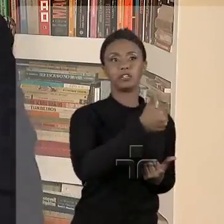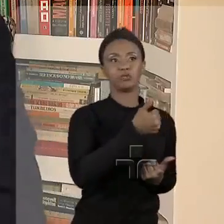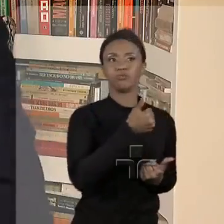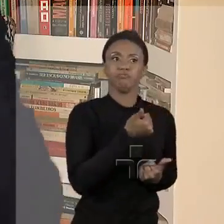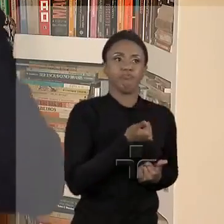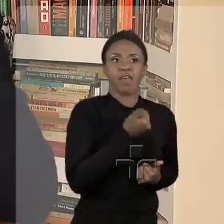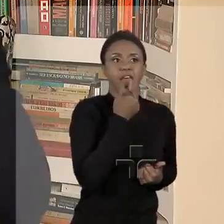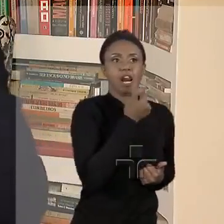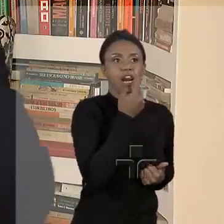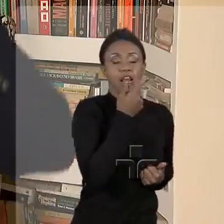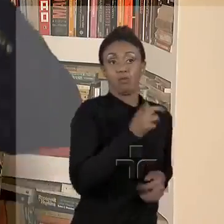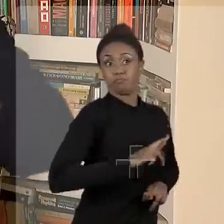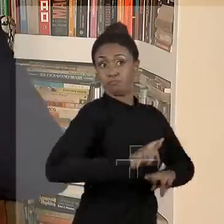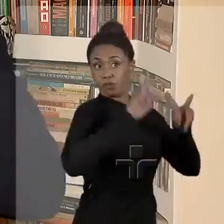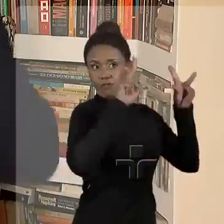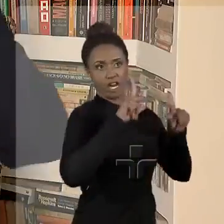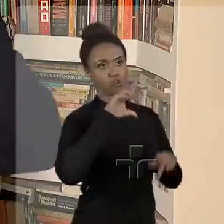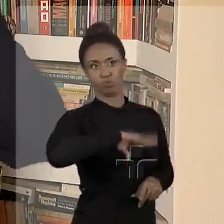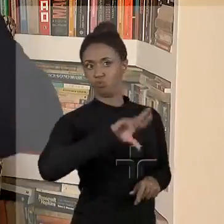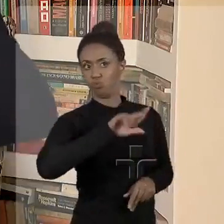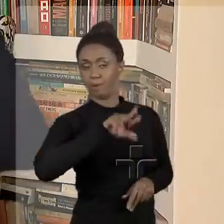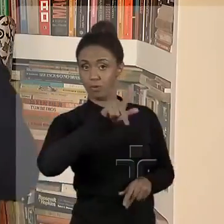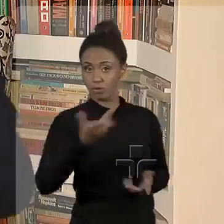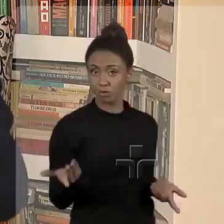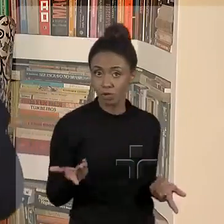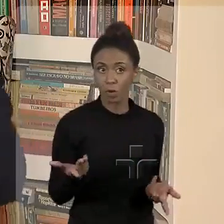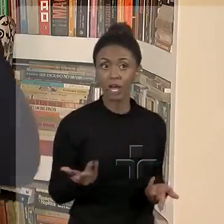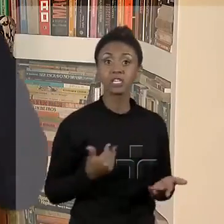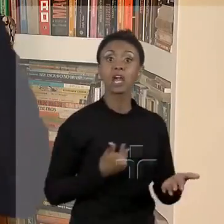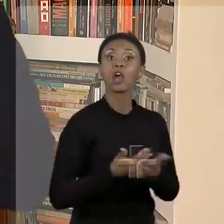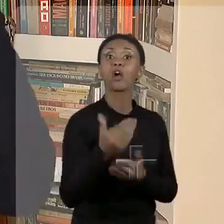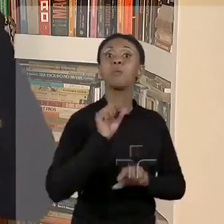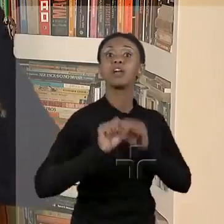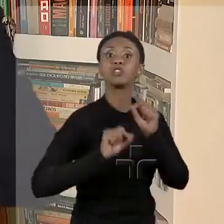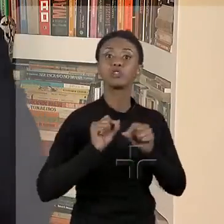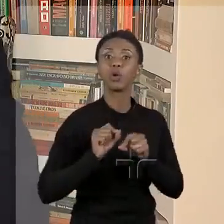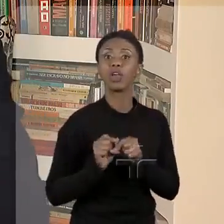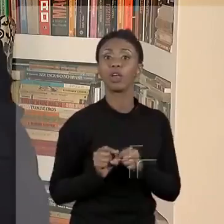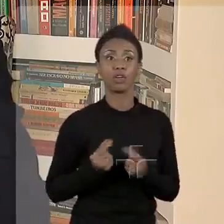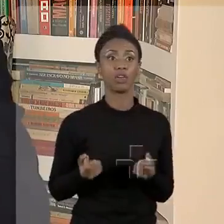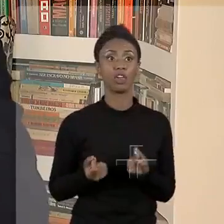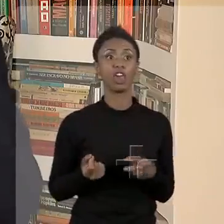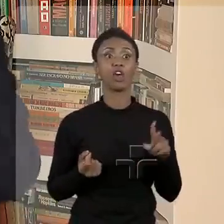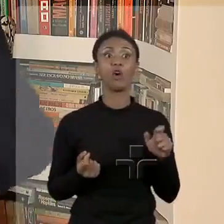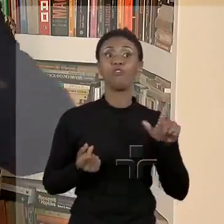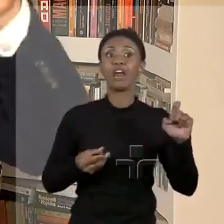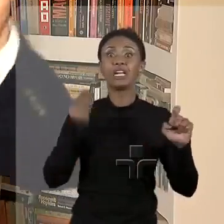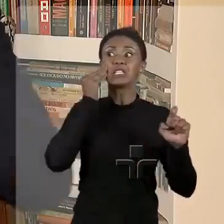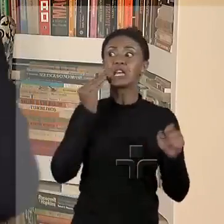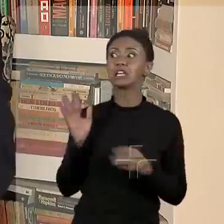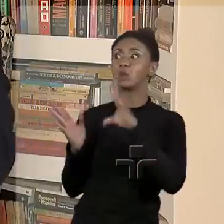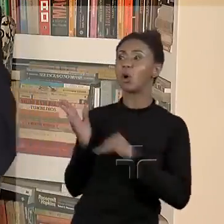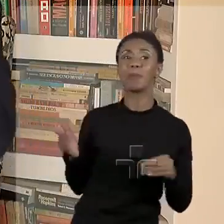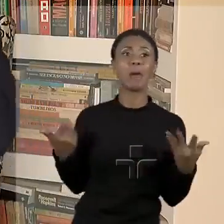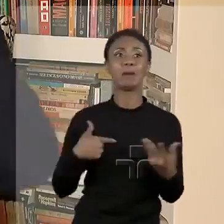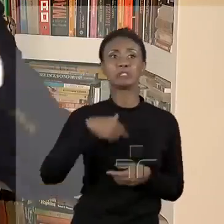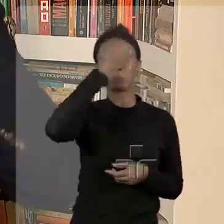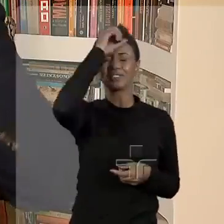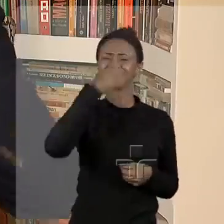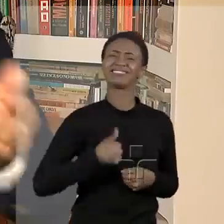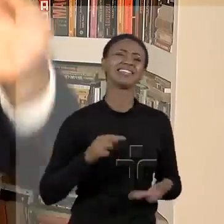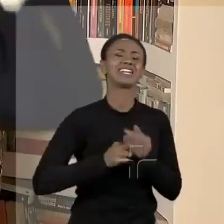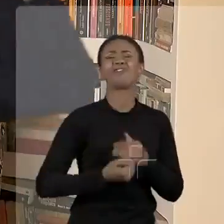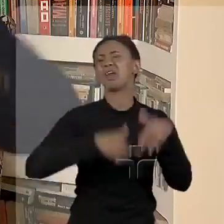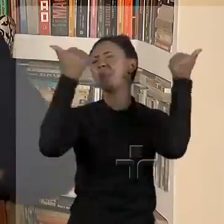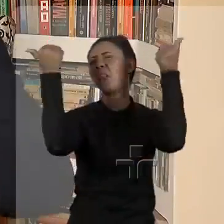aparentada ao português, e segundo, o Weintraub sabe fazer as maldades que o Vélez queria fazer e não sabia como. É um desastre, não conhece nada